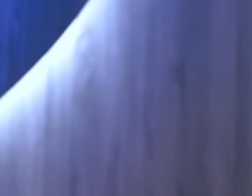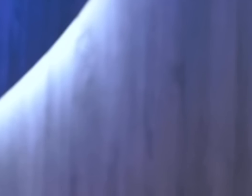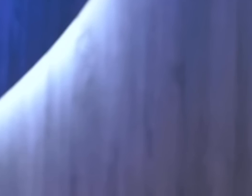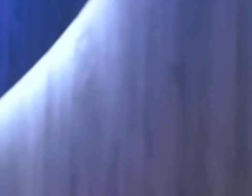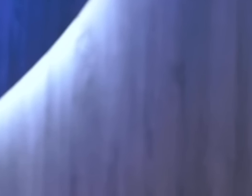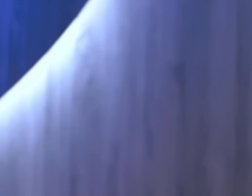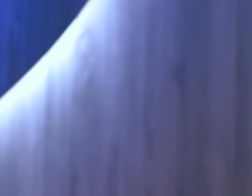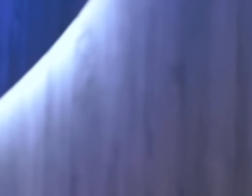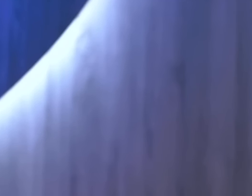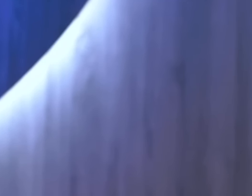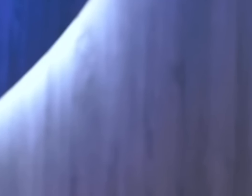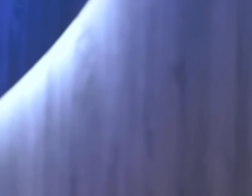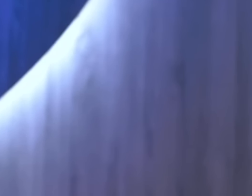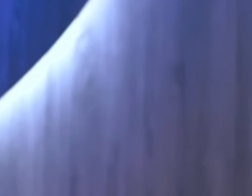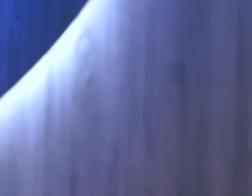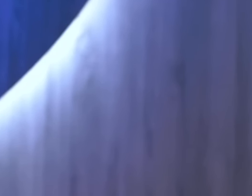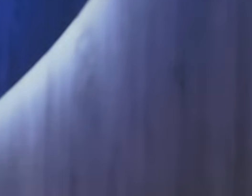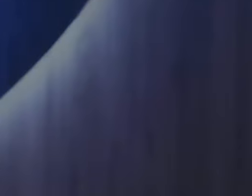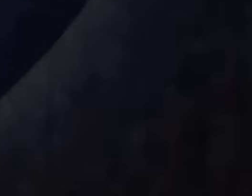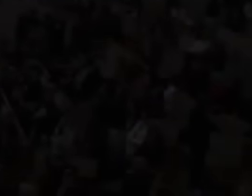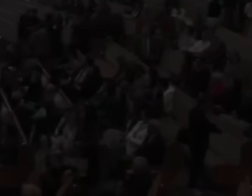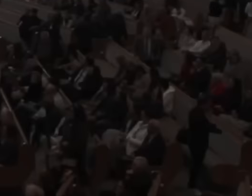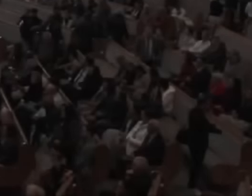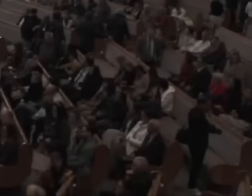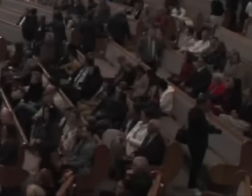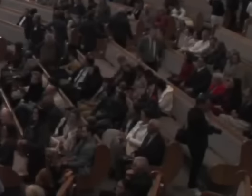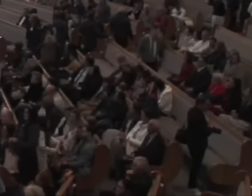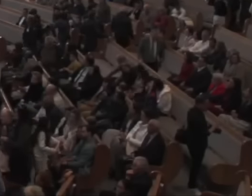grande abraço que Deus te abençoe que